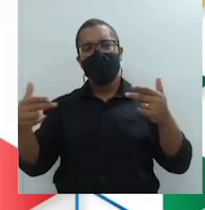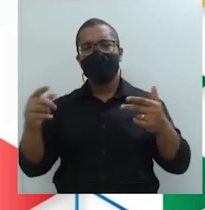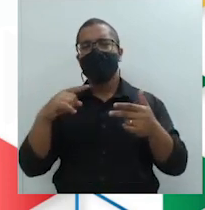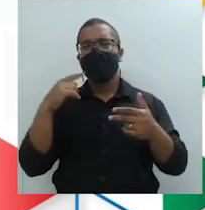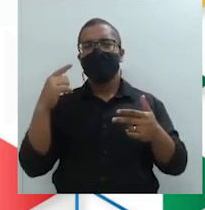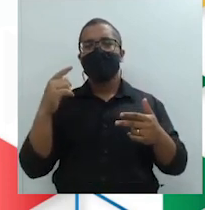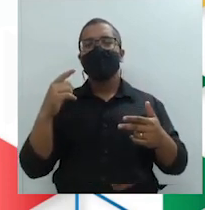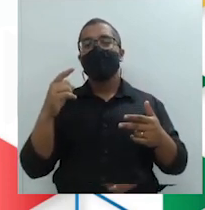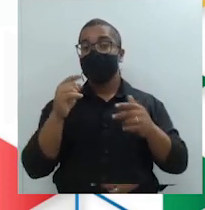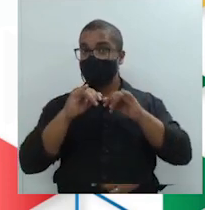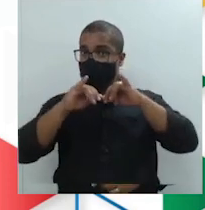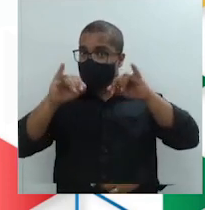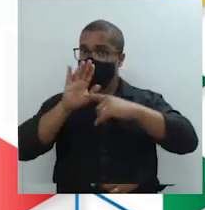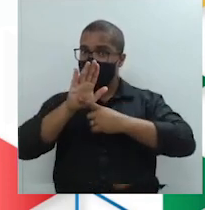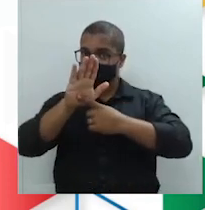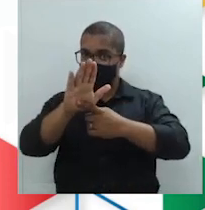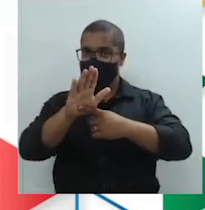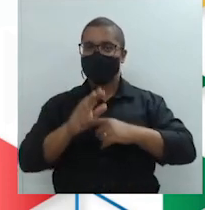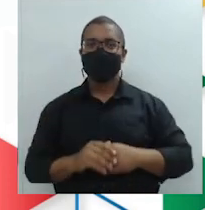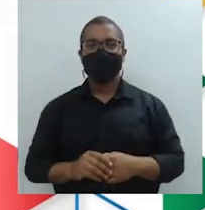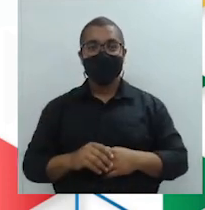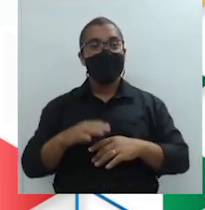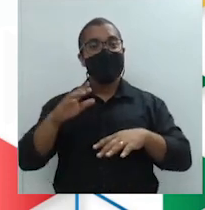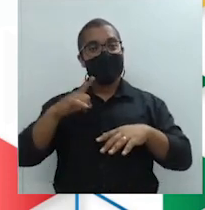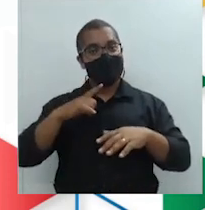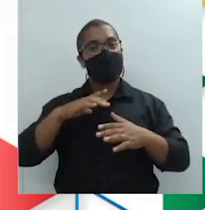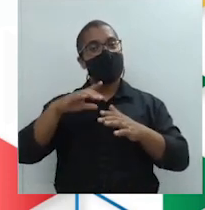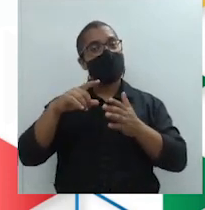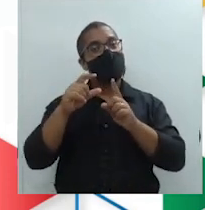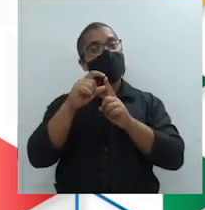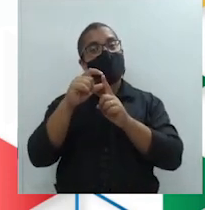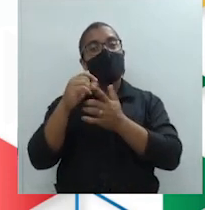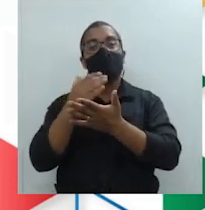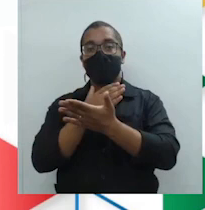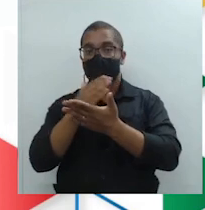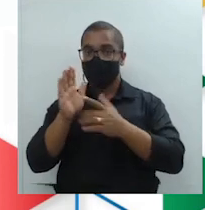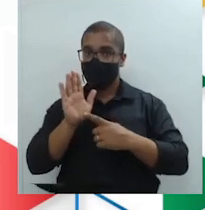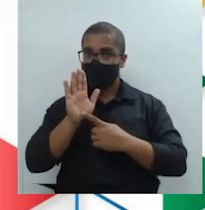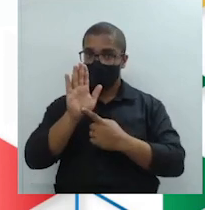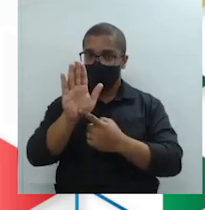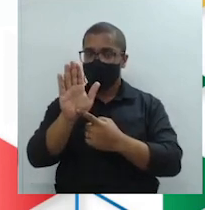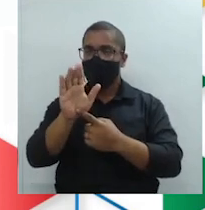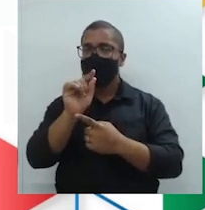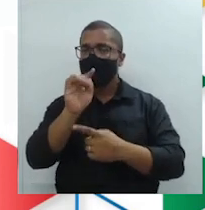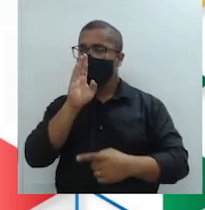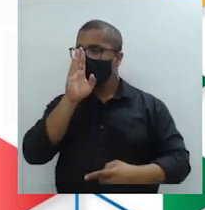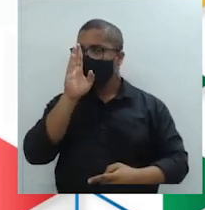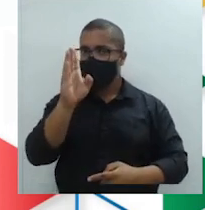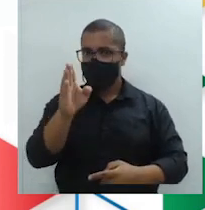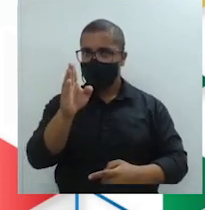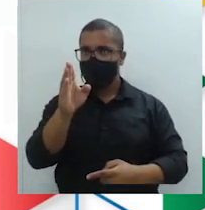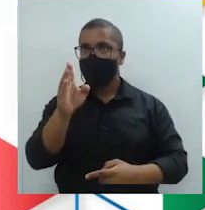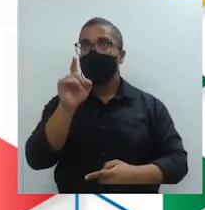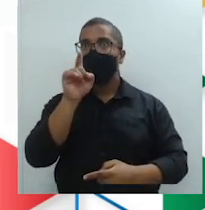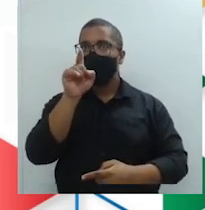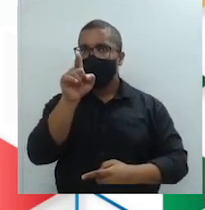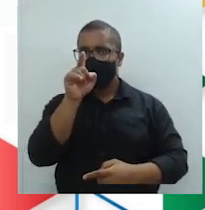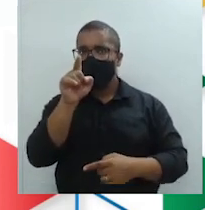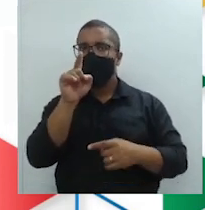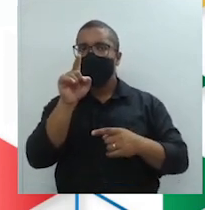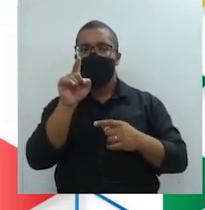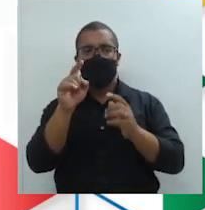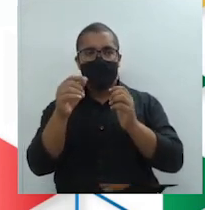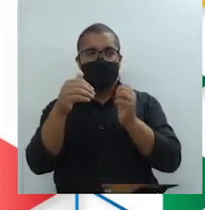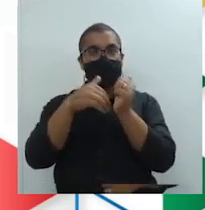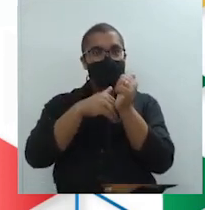importante do que o dito e há palavras no dito que apontam para o não